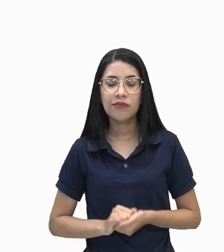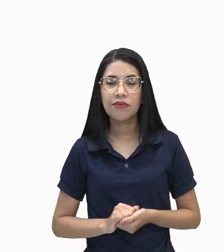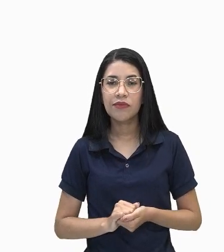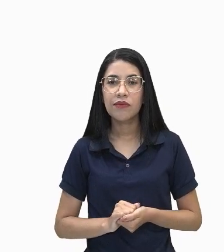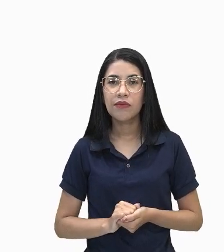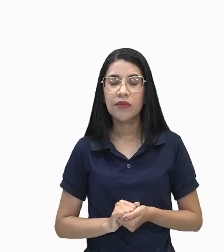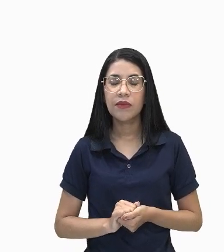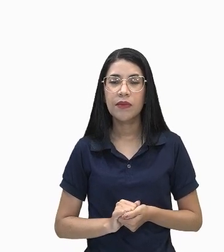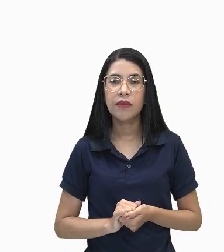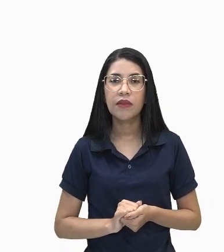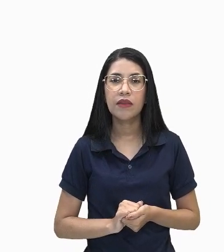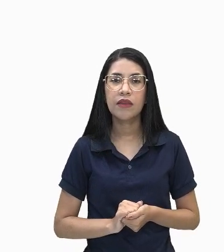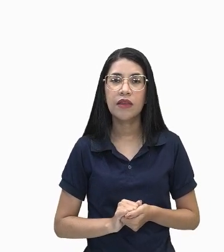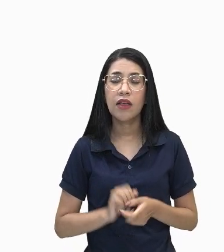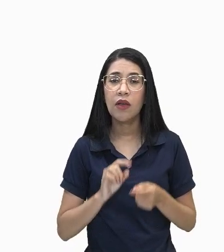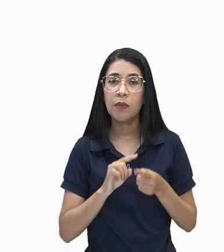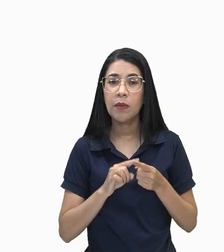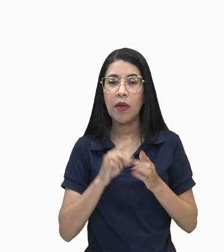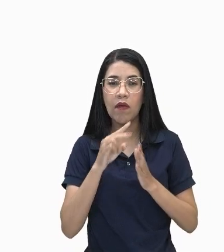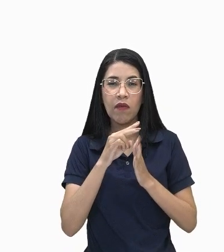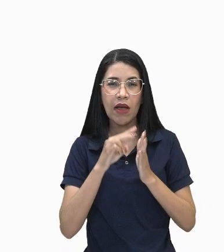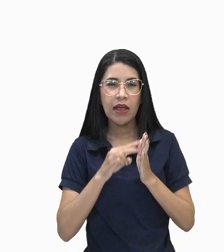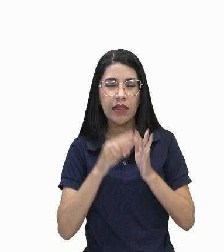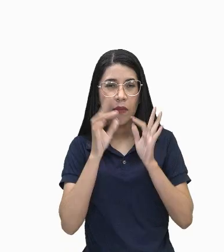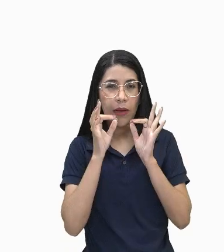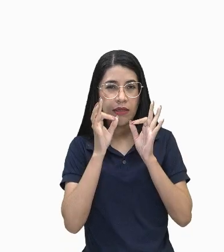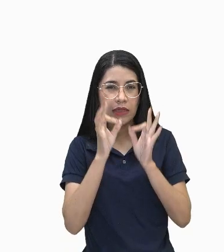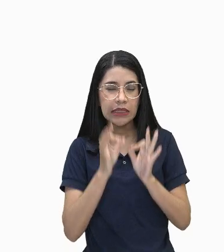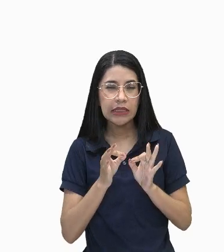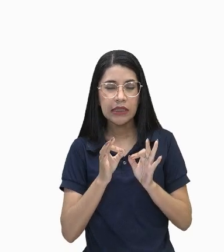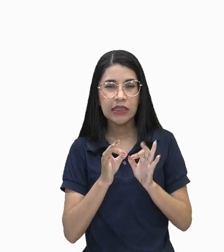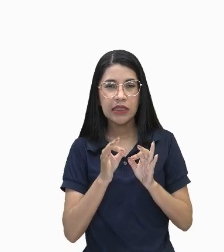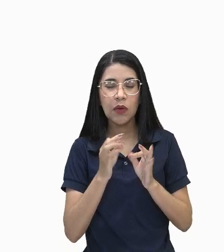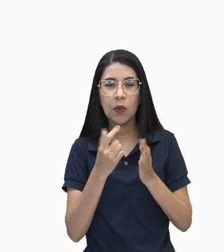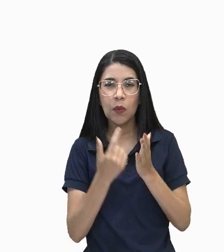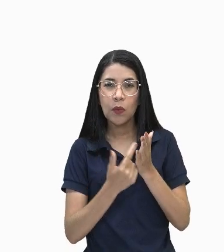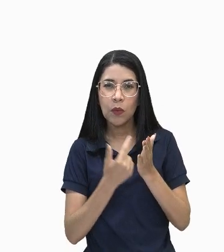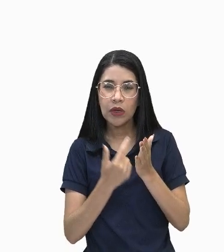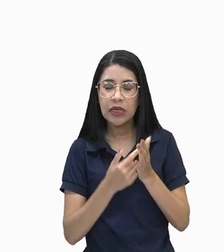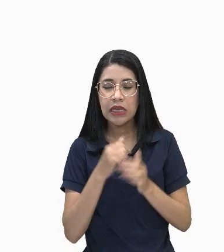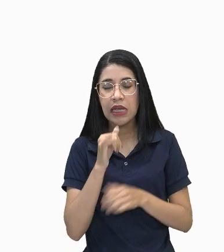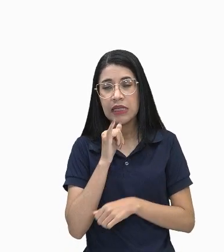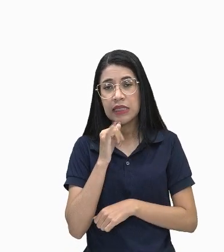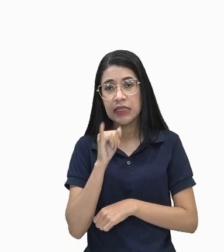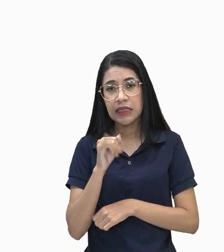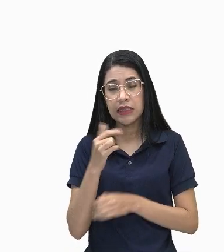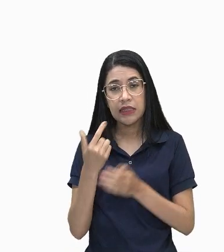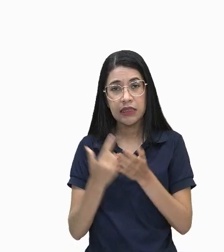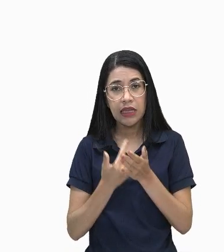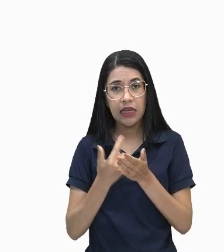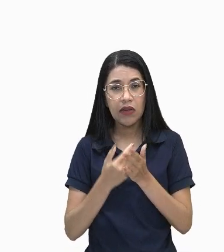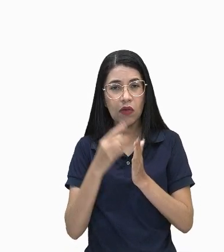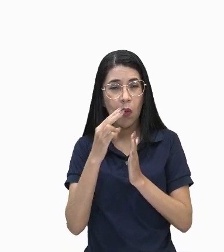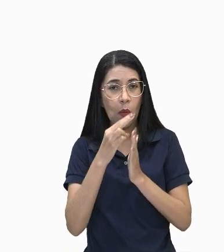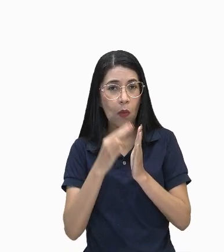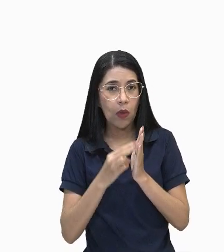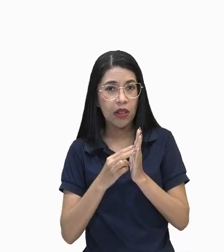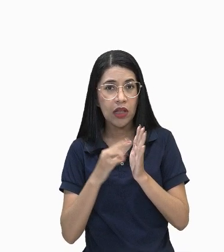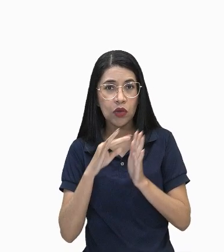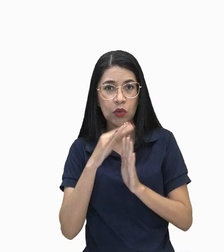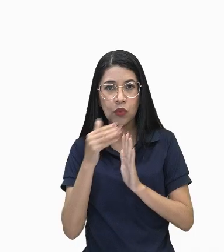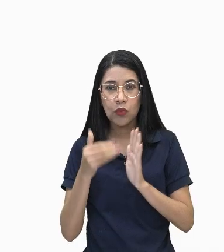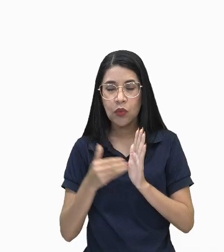Você vai ler atentamente a obra. Ou seja, se for um livro, leia o livro